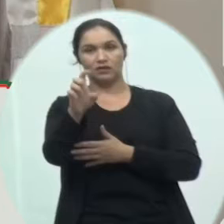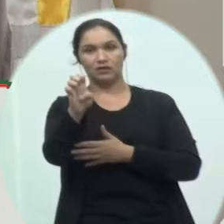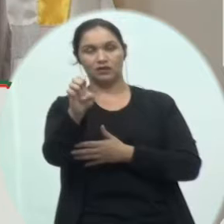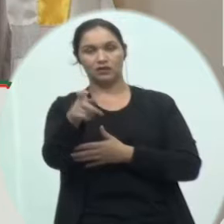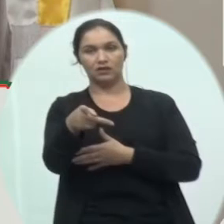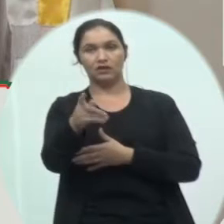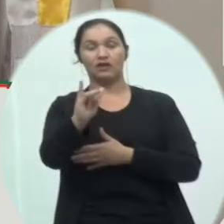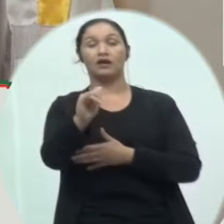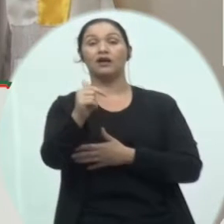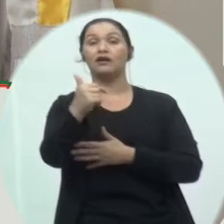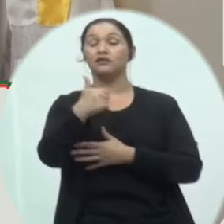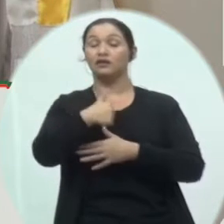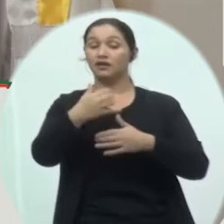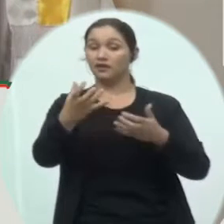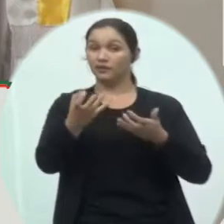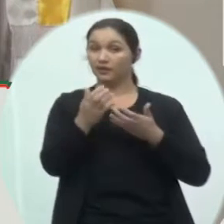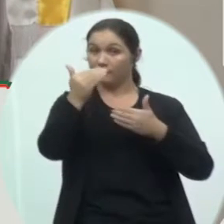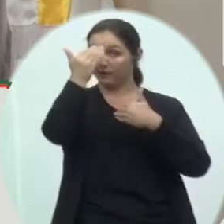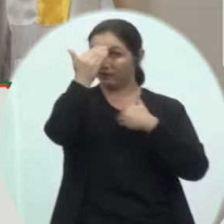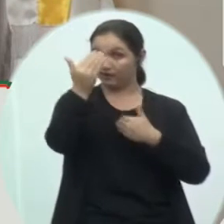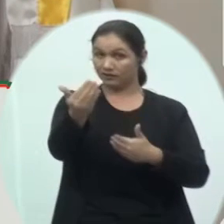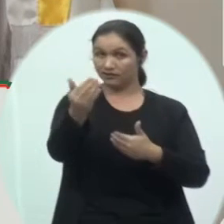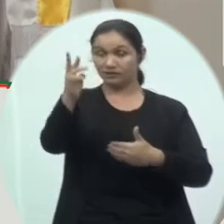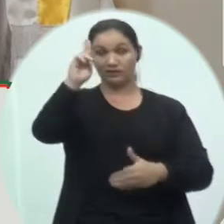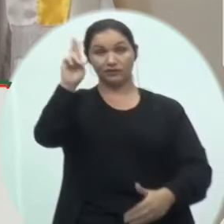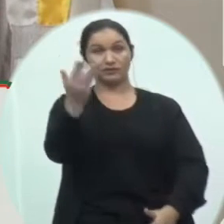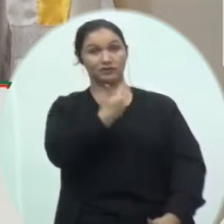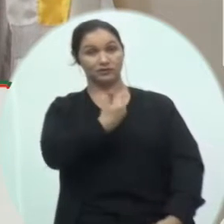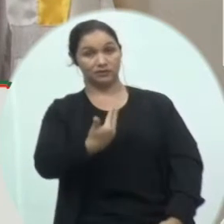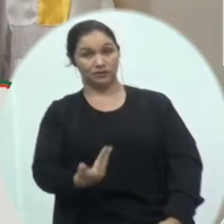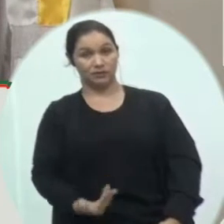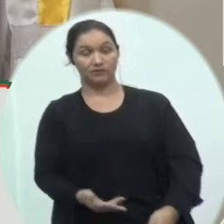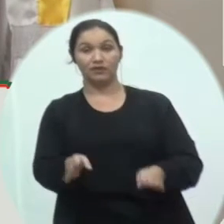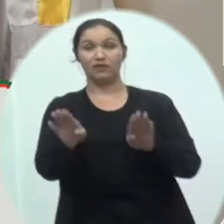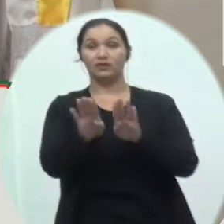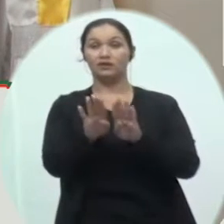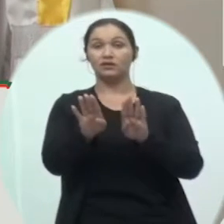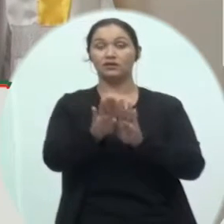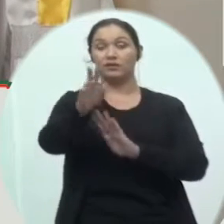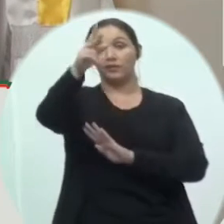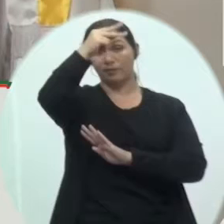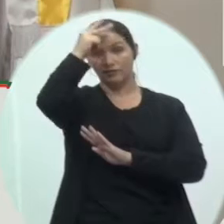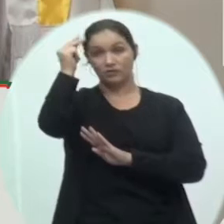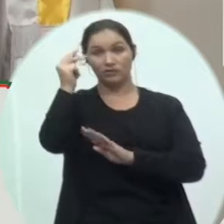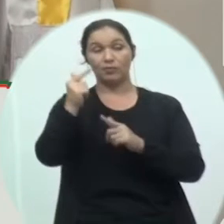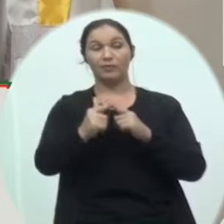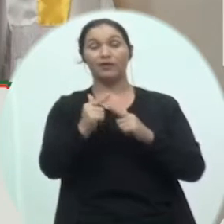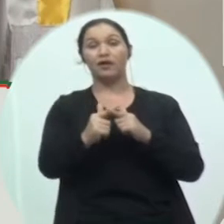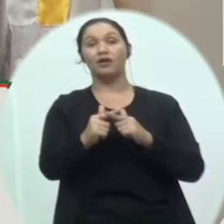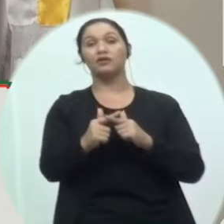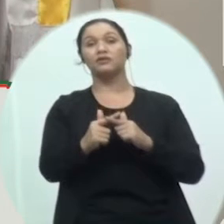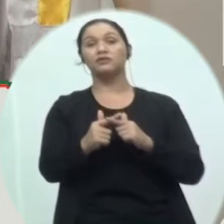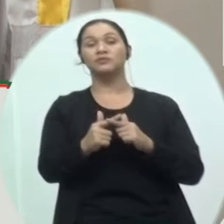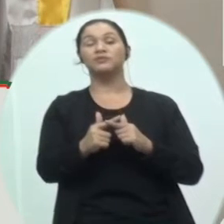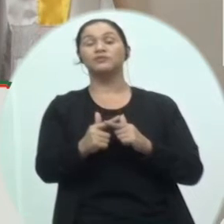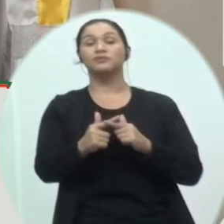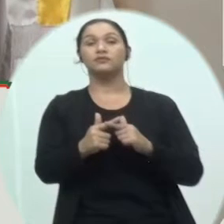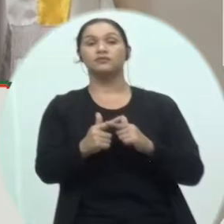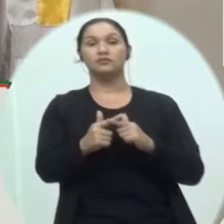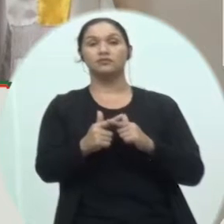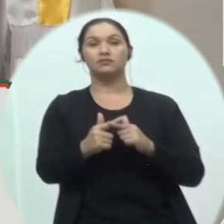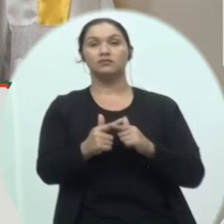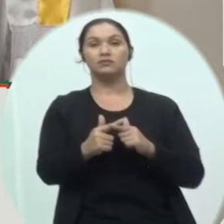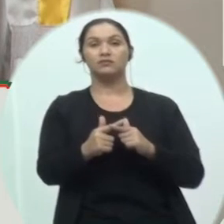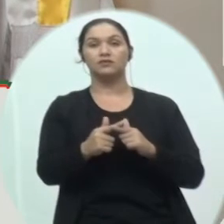e ao Executivo Municipal pelo cumprimento do acordo em relação ao PL 9/2019. Então, eu